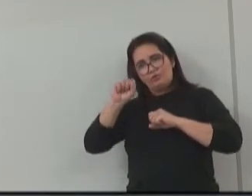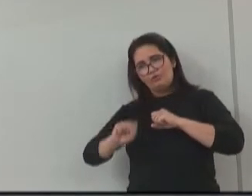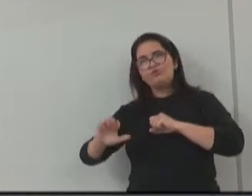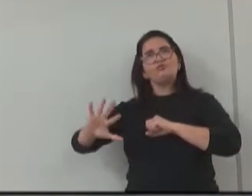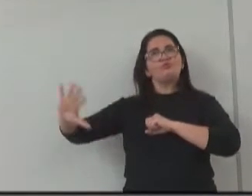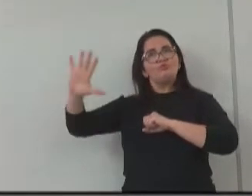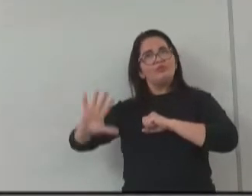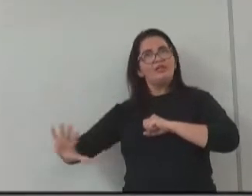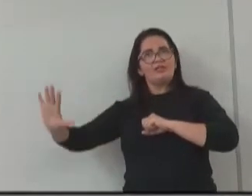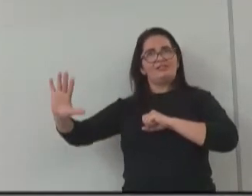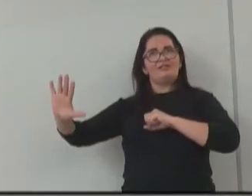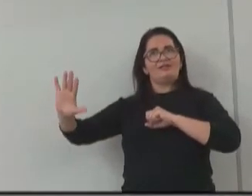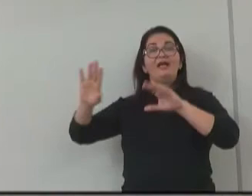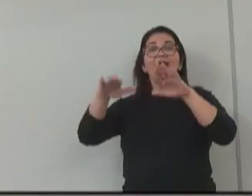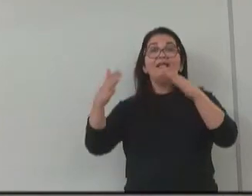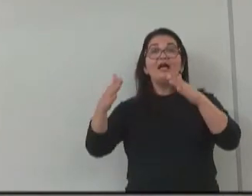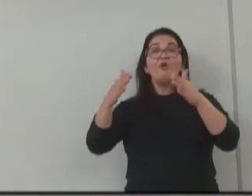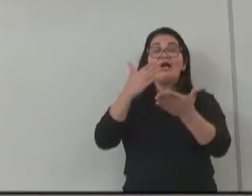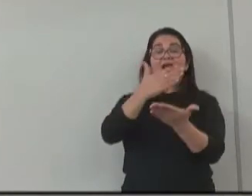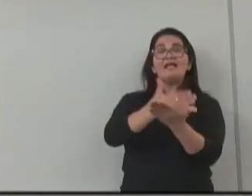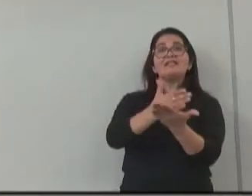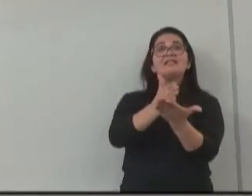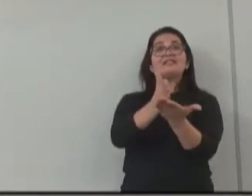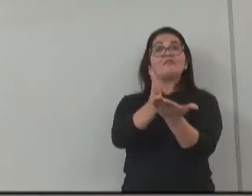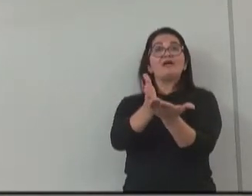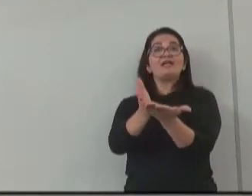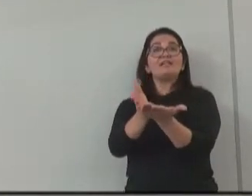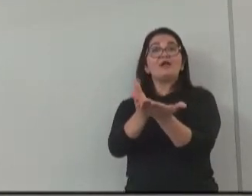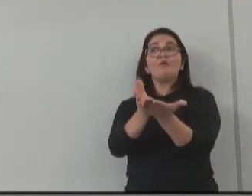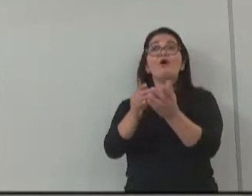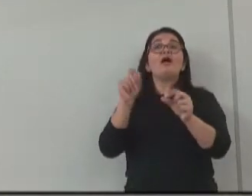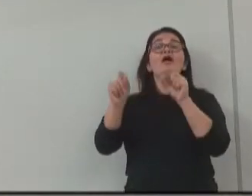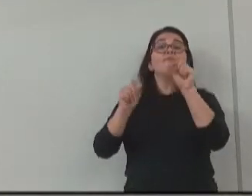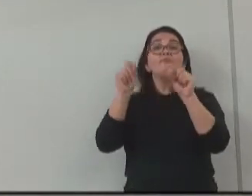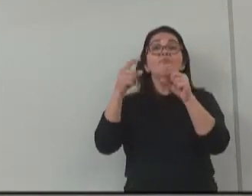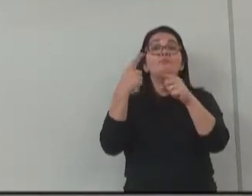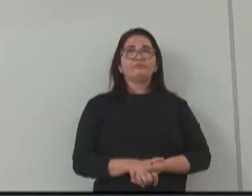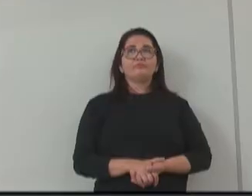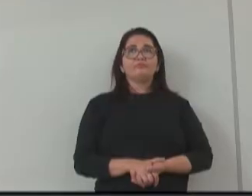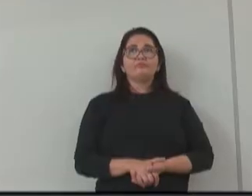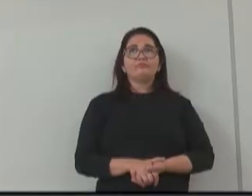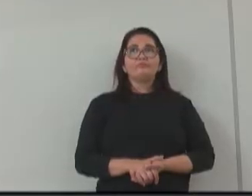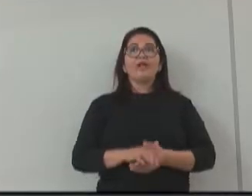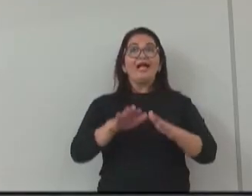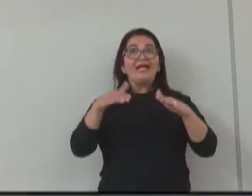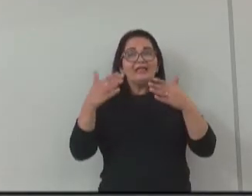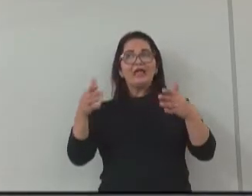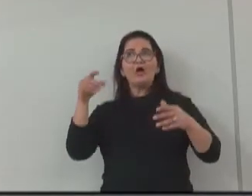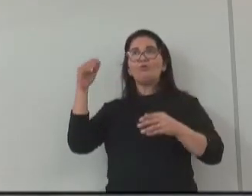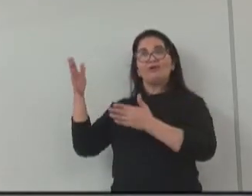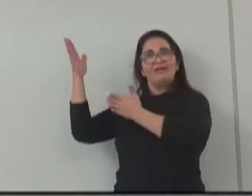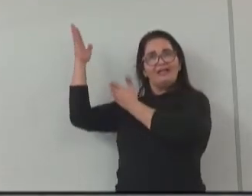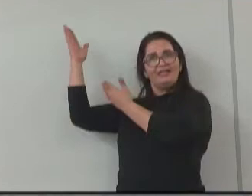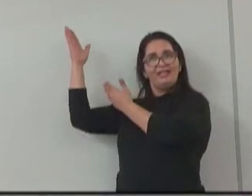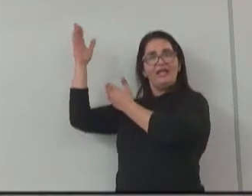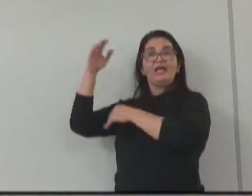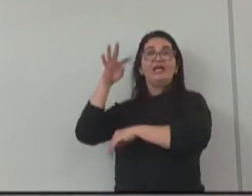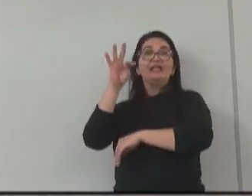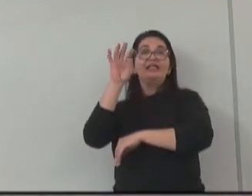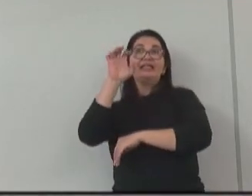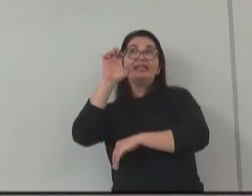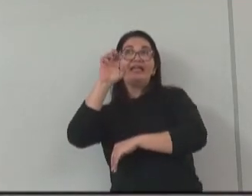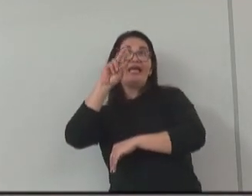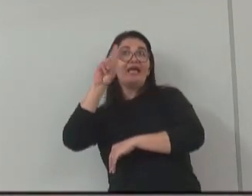classificação é para poder politicamente dividir as regiões. O território é